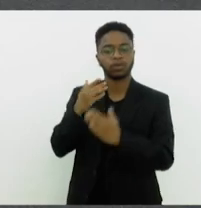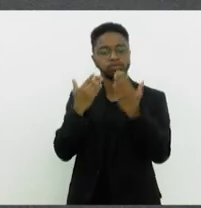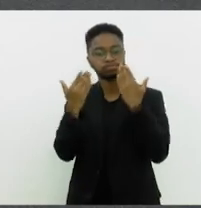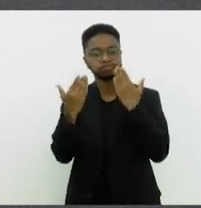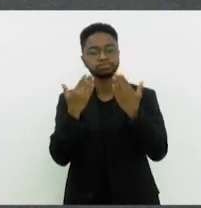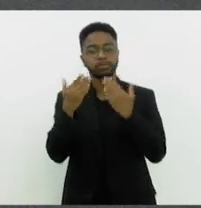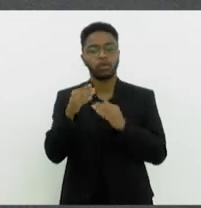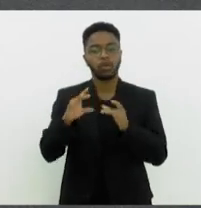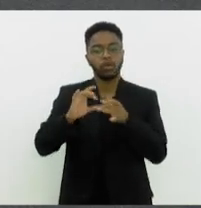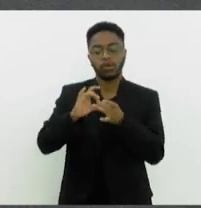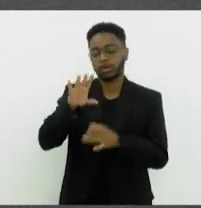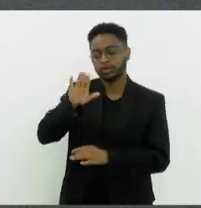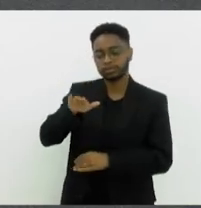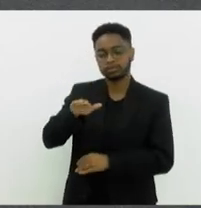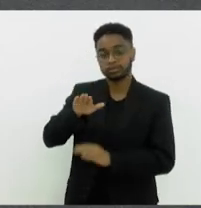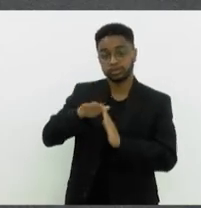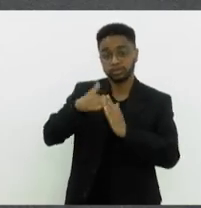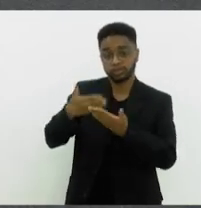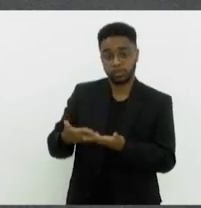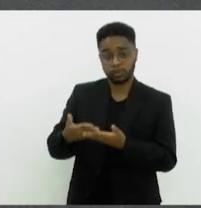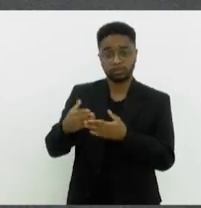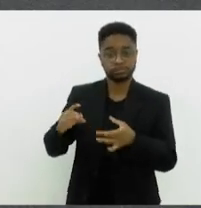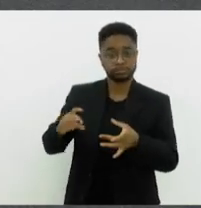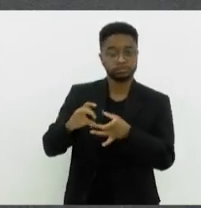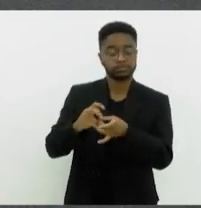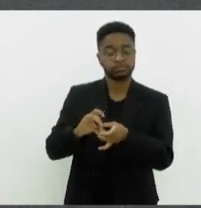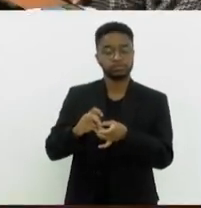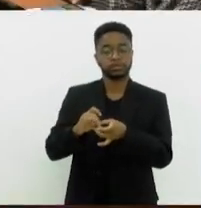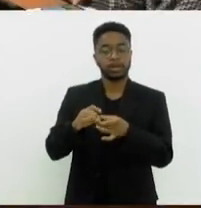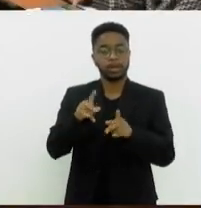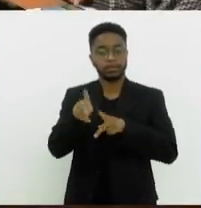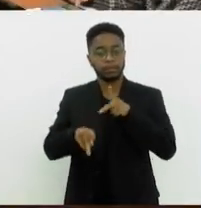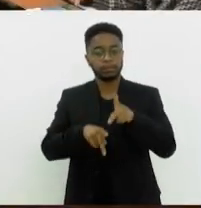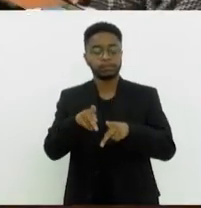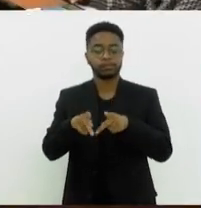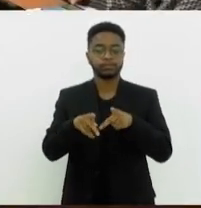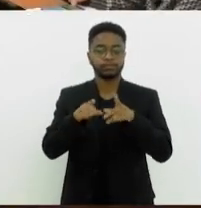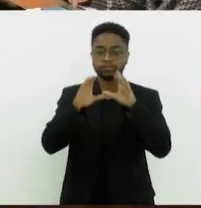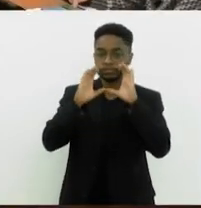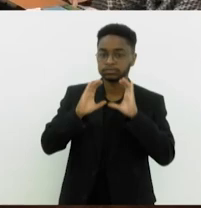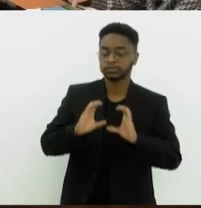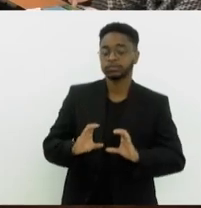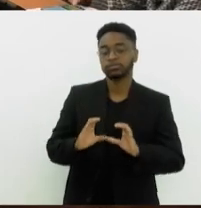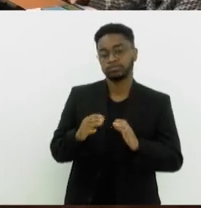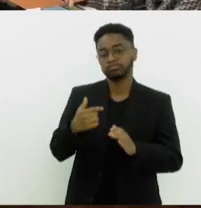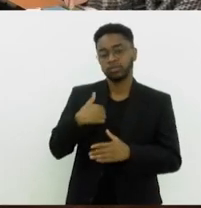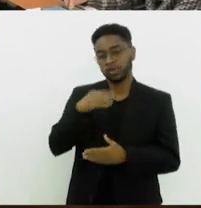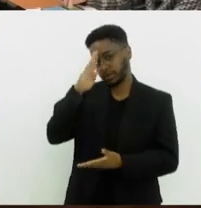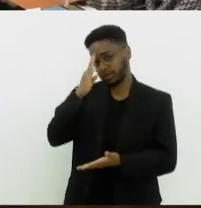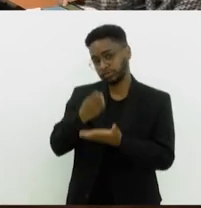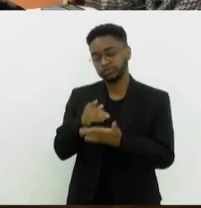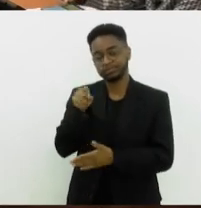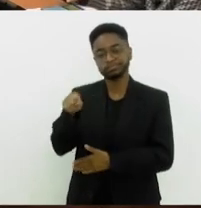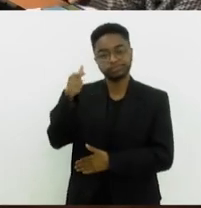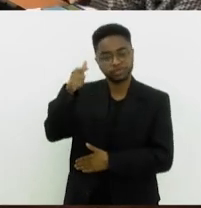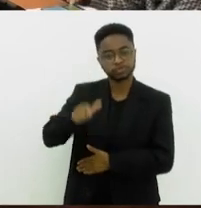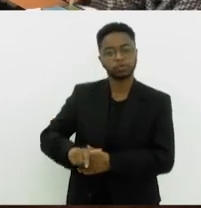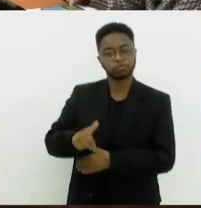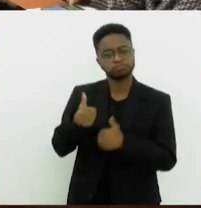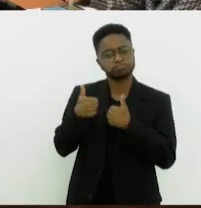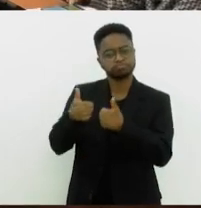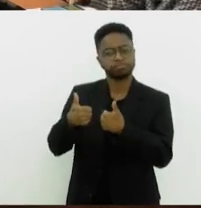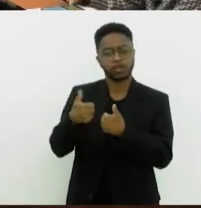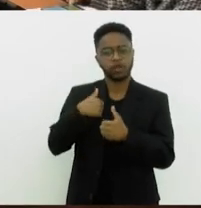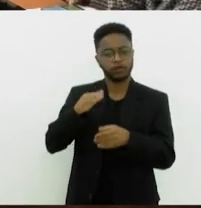escola, como algo que faz parte da civilização, eu acho que Vossa Excelência foi mais uma vez muito feliz. Eu